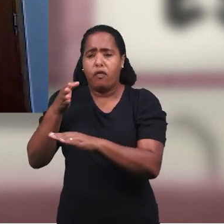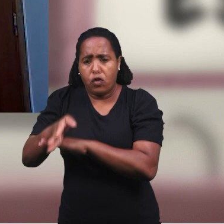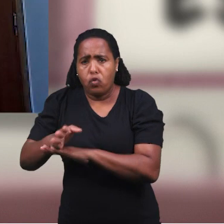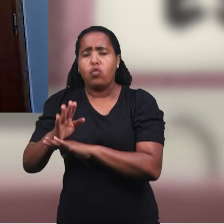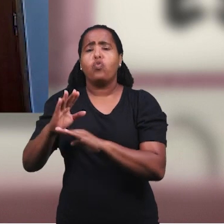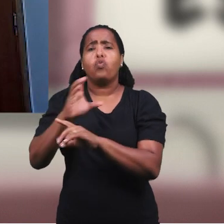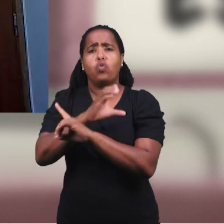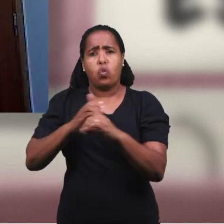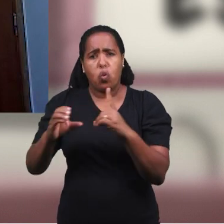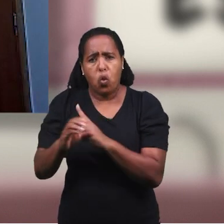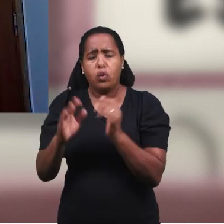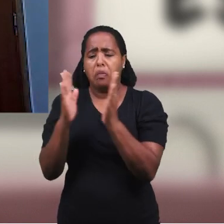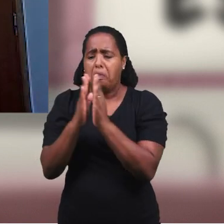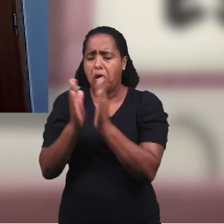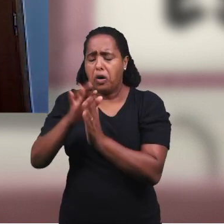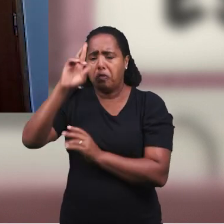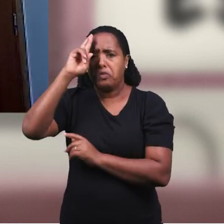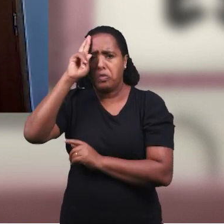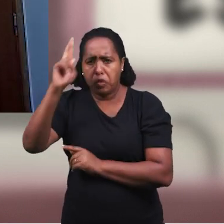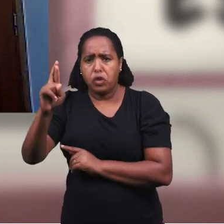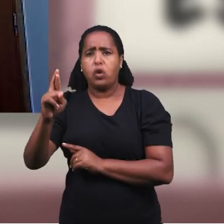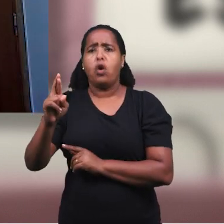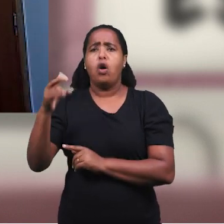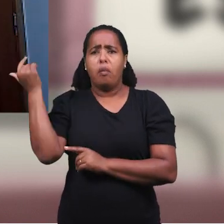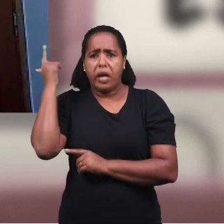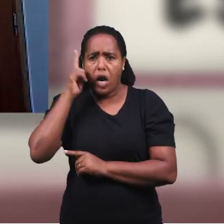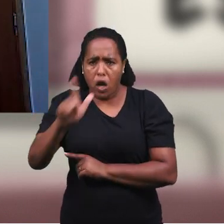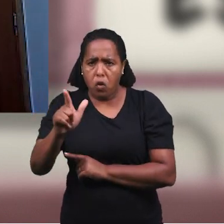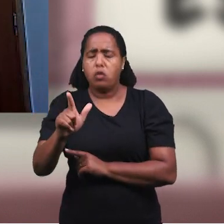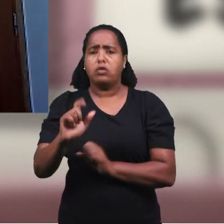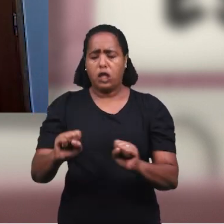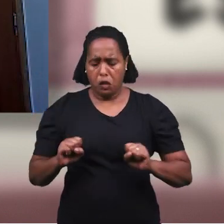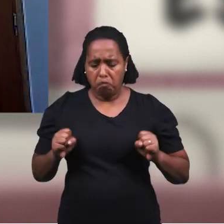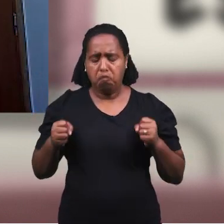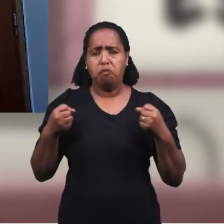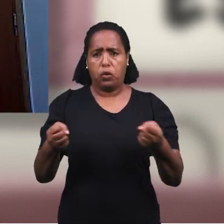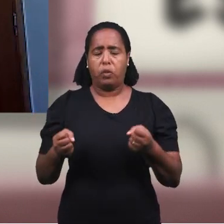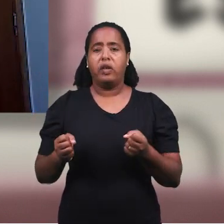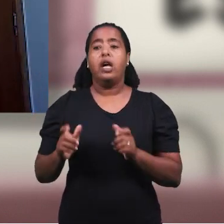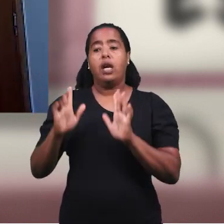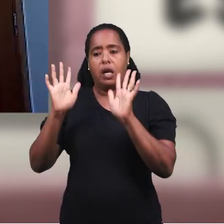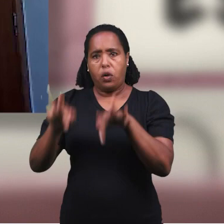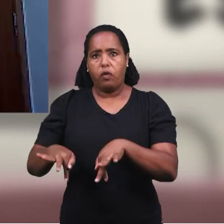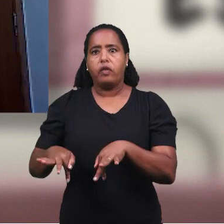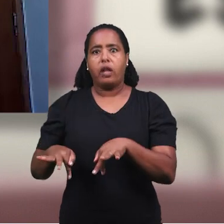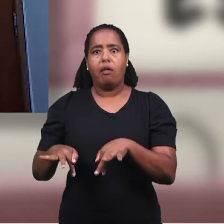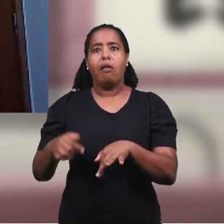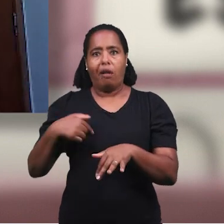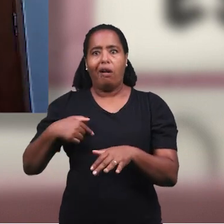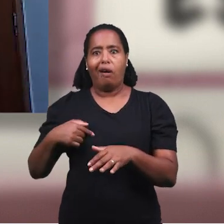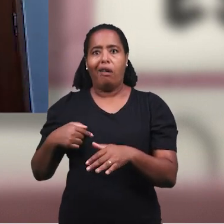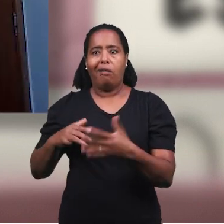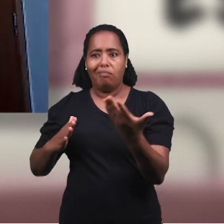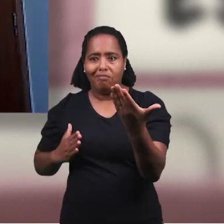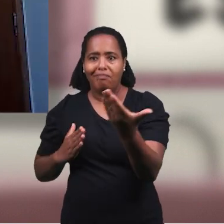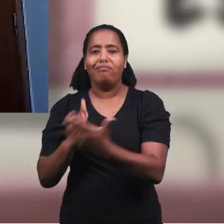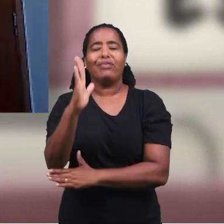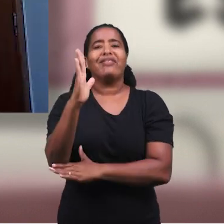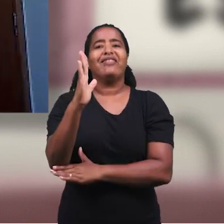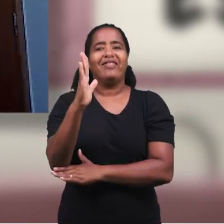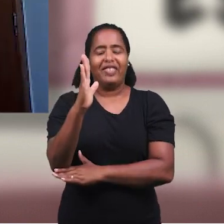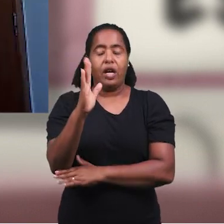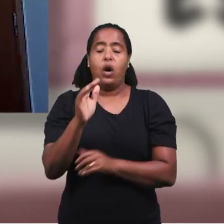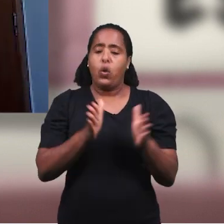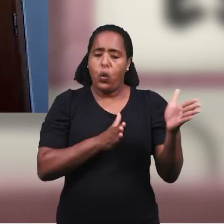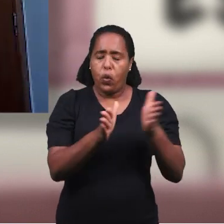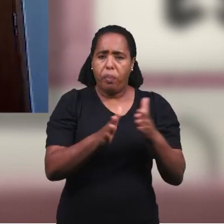cultos e orando ao Senhor que eu consegui o meu conforto. E ao final eu consegui, graças a Deus, passar. Vale dizer também que